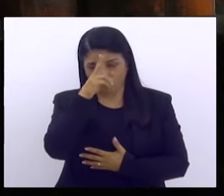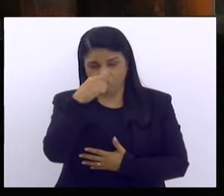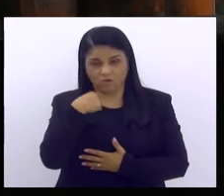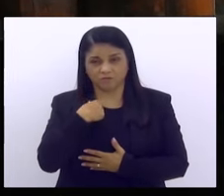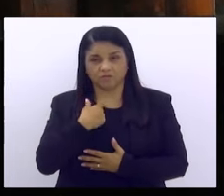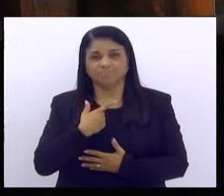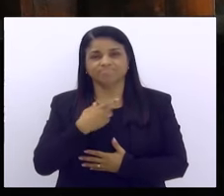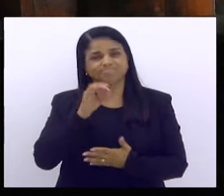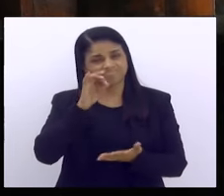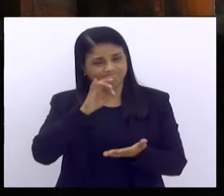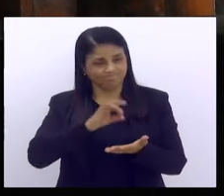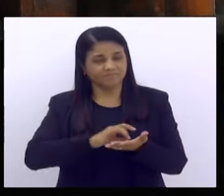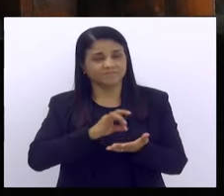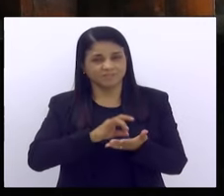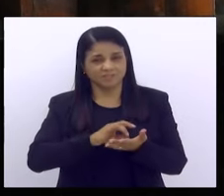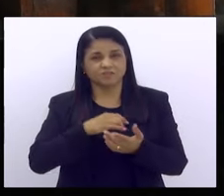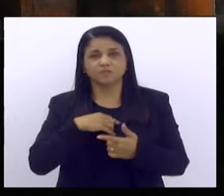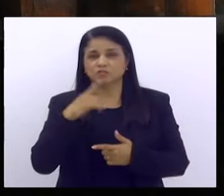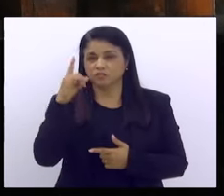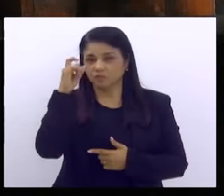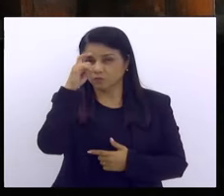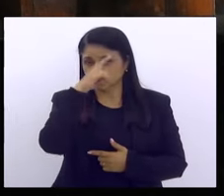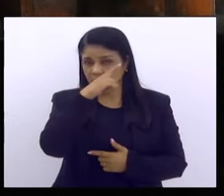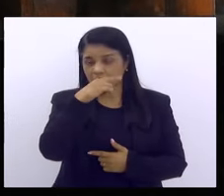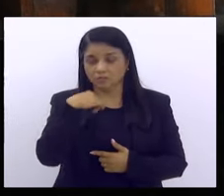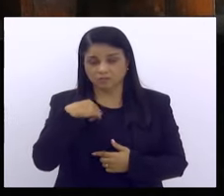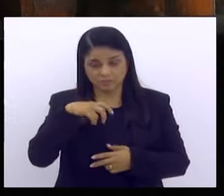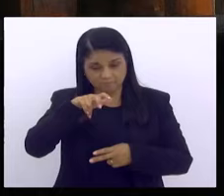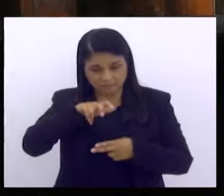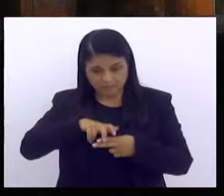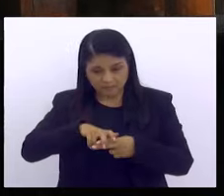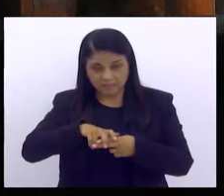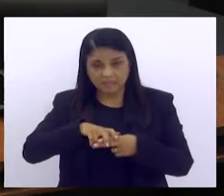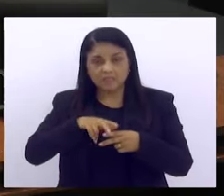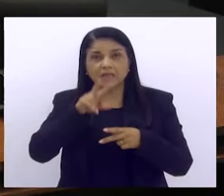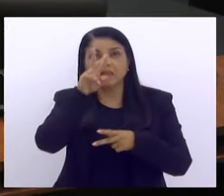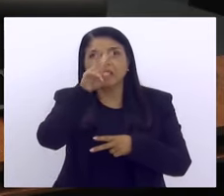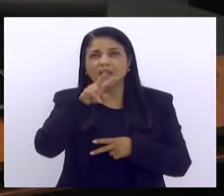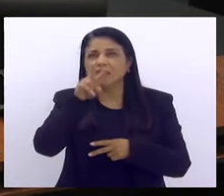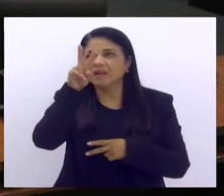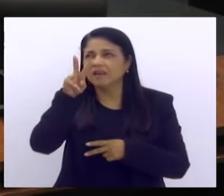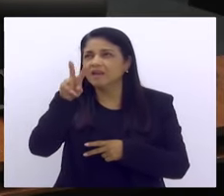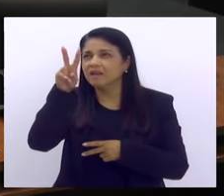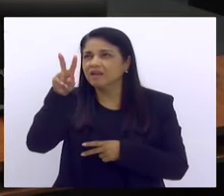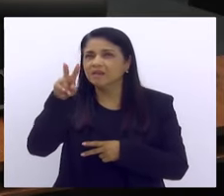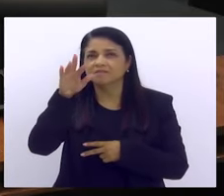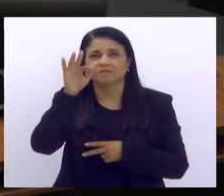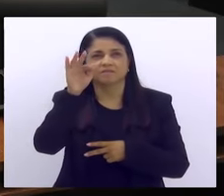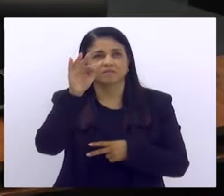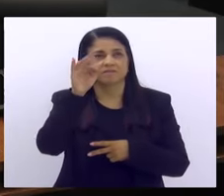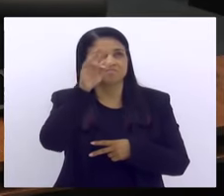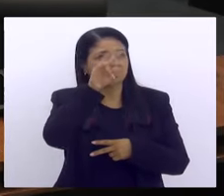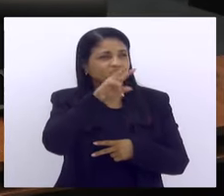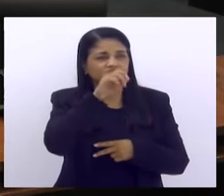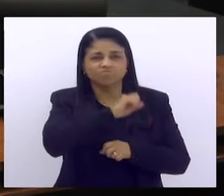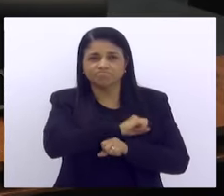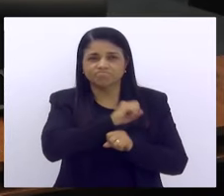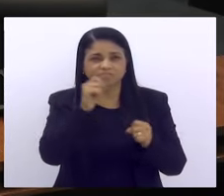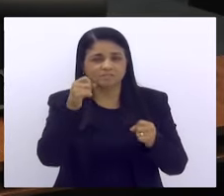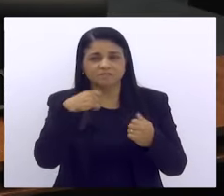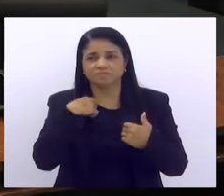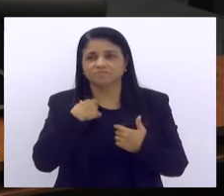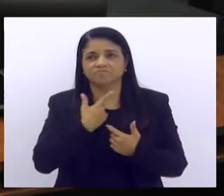De fato, deputado, às vezes a gente tem dificuldade aqui presidindo de ler as faixas e não, de saudar a galeria, eu não consigo olhar para